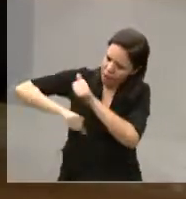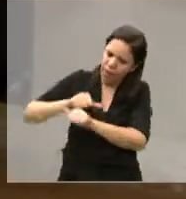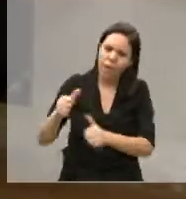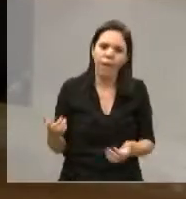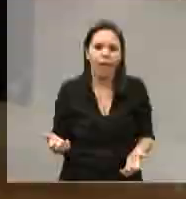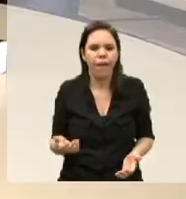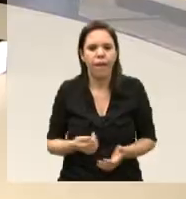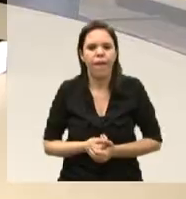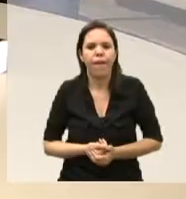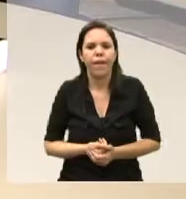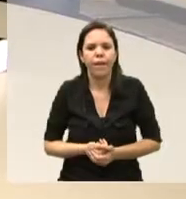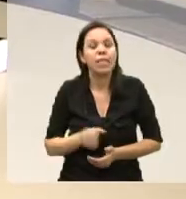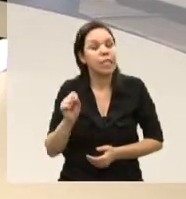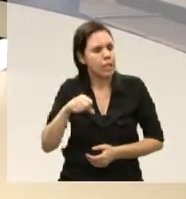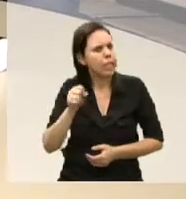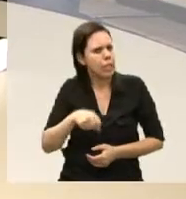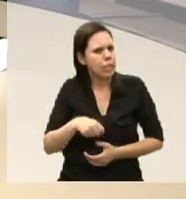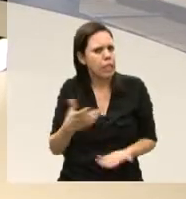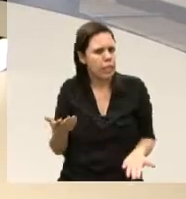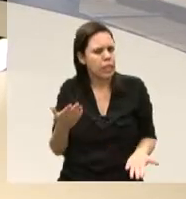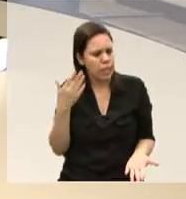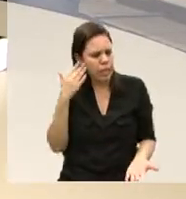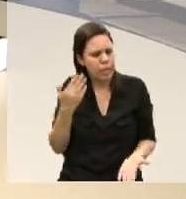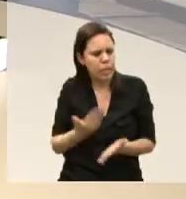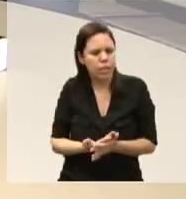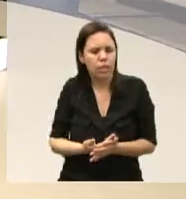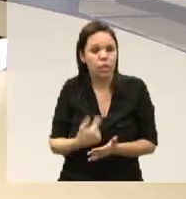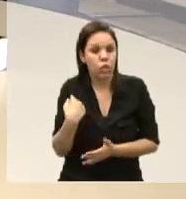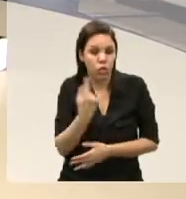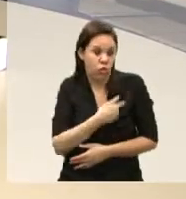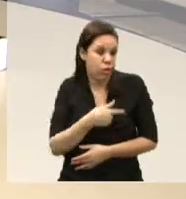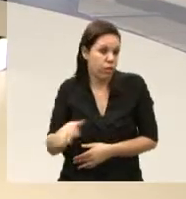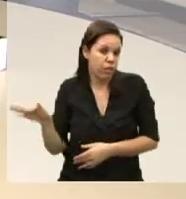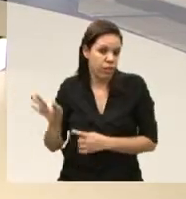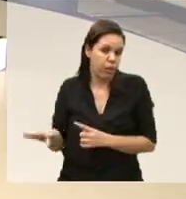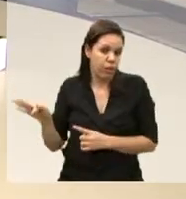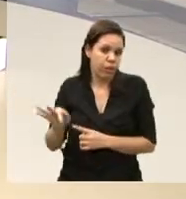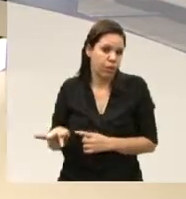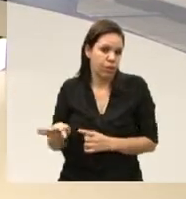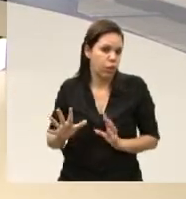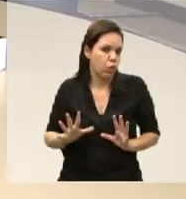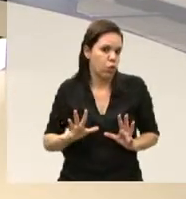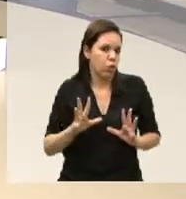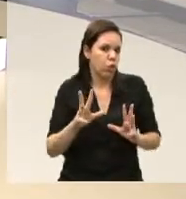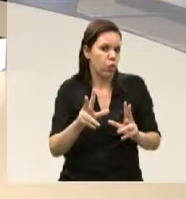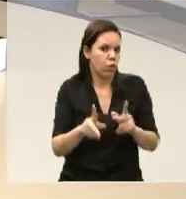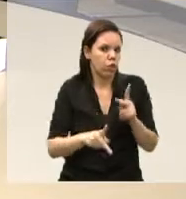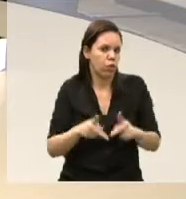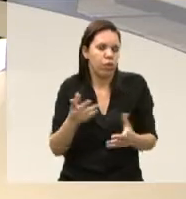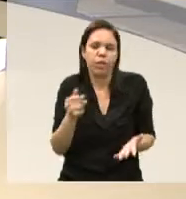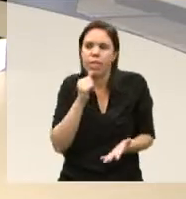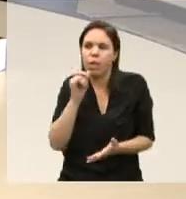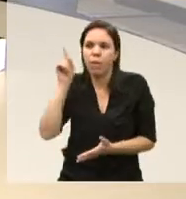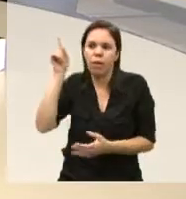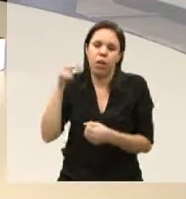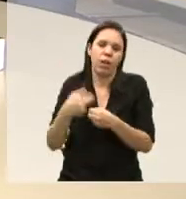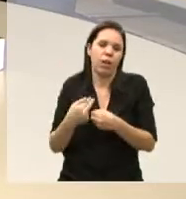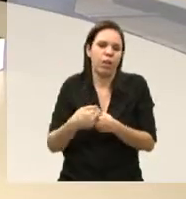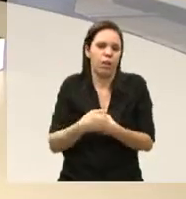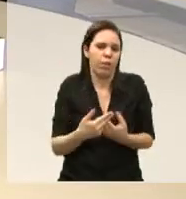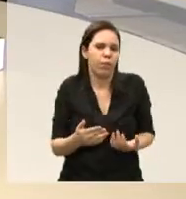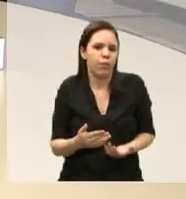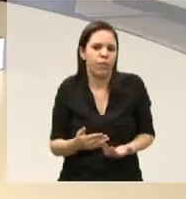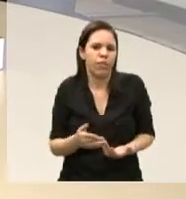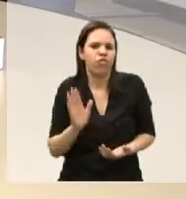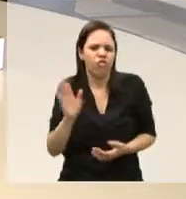transformações? Eu acho que sim. Nós na universidade, apesar de que todo mundo, por exemplo, na Unicamp, os professores da Unicamp